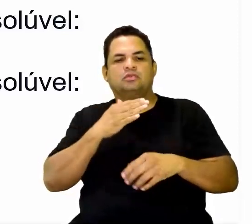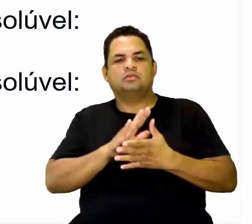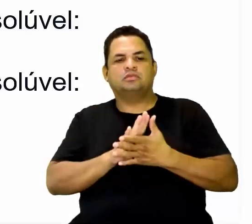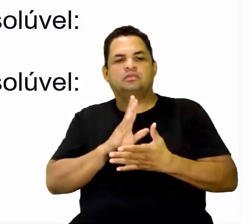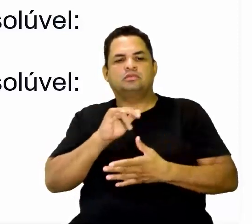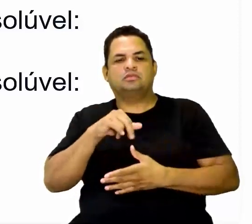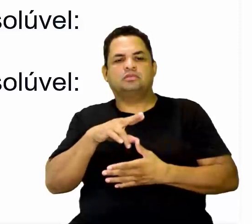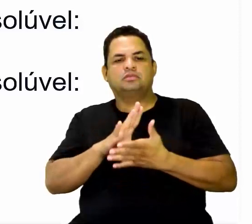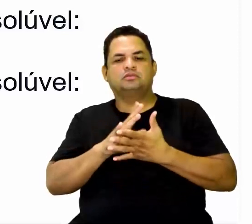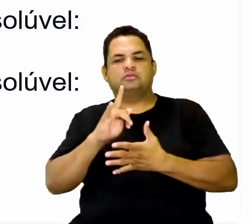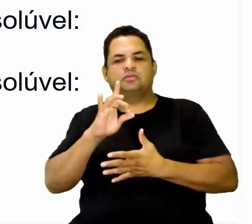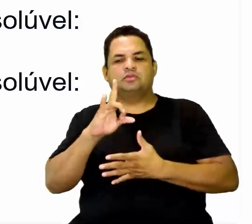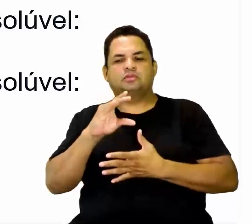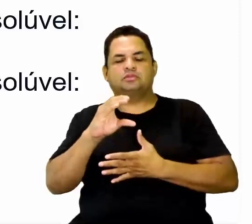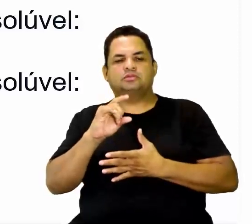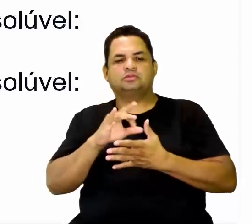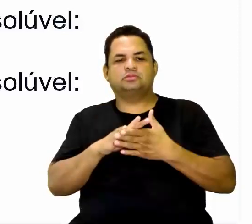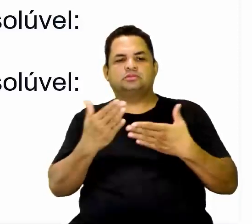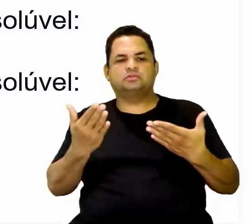de potássio.